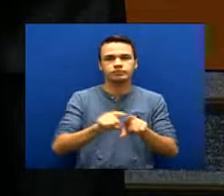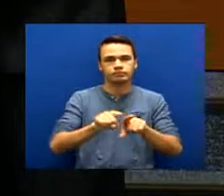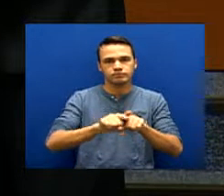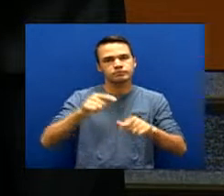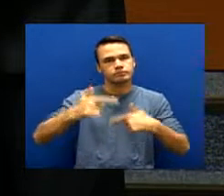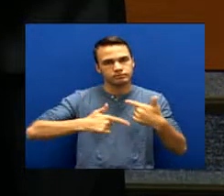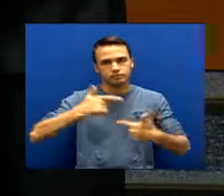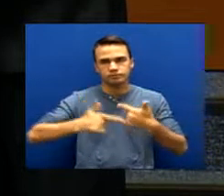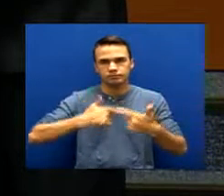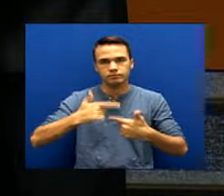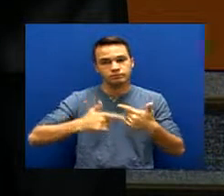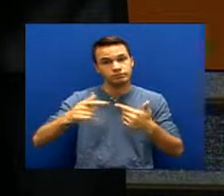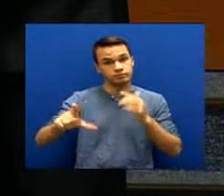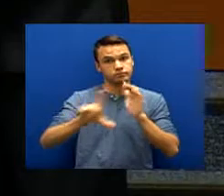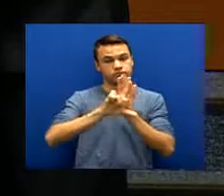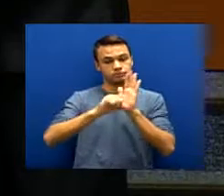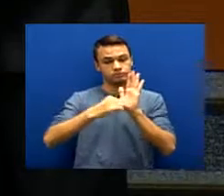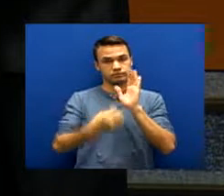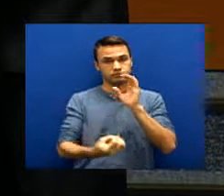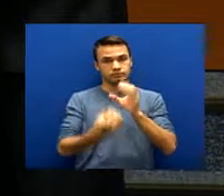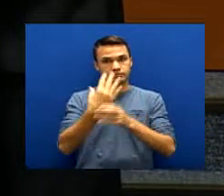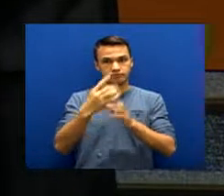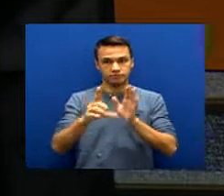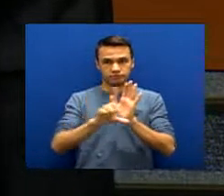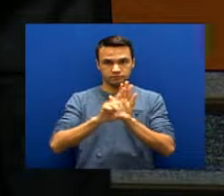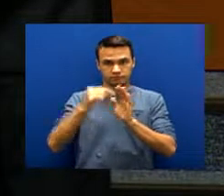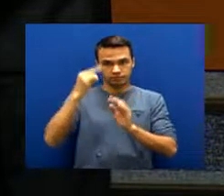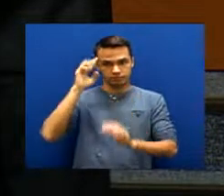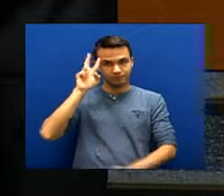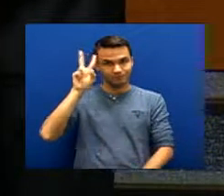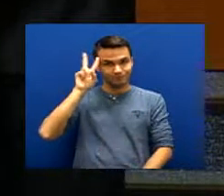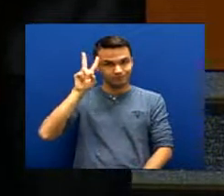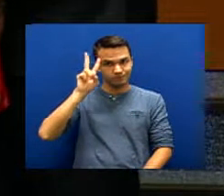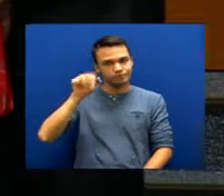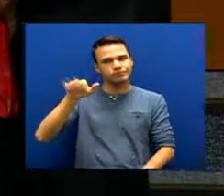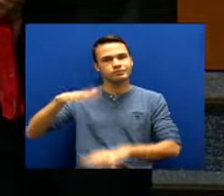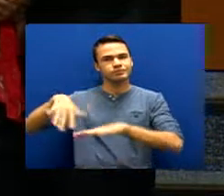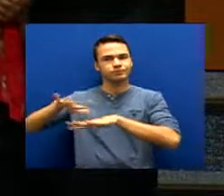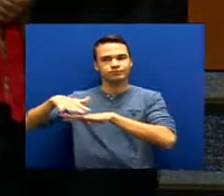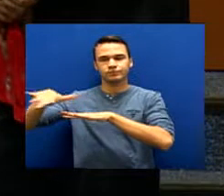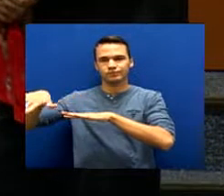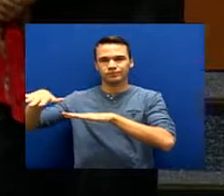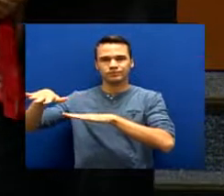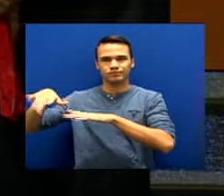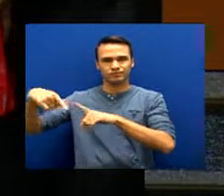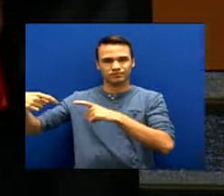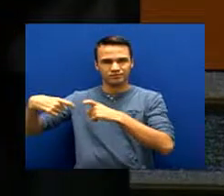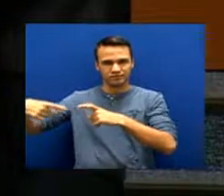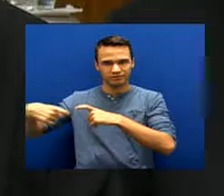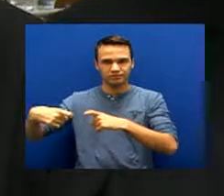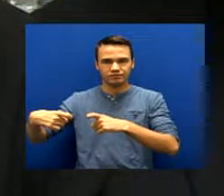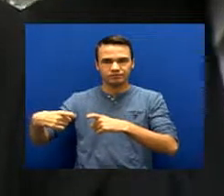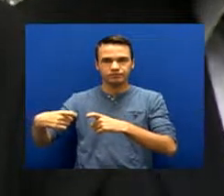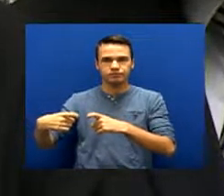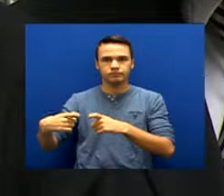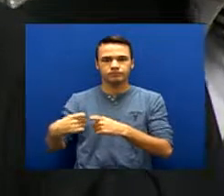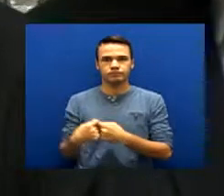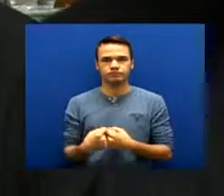Trabalho diferente, né? Eu não estava habituado, mas virou um amigão. E